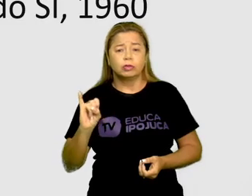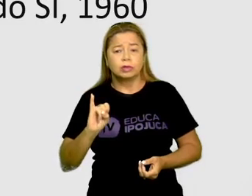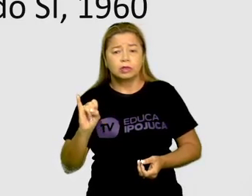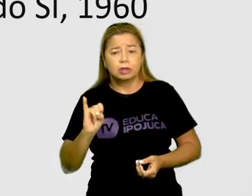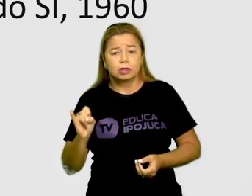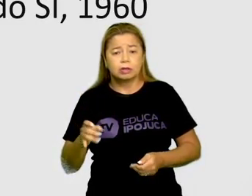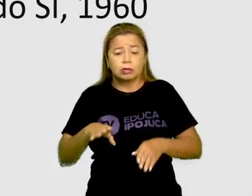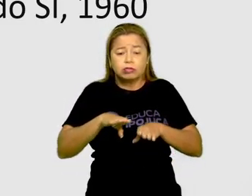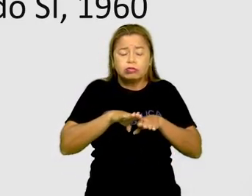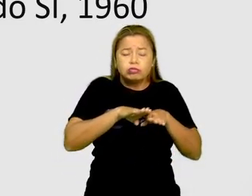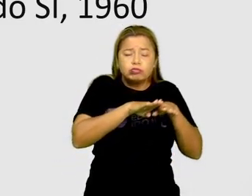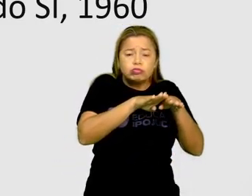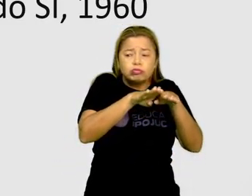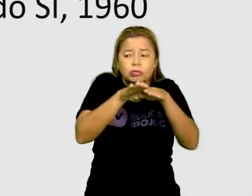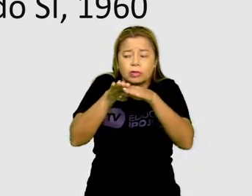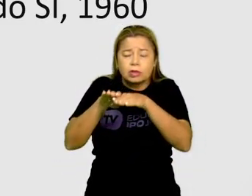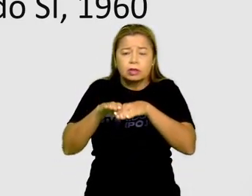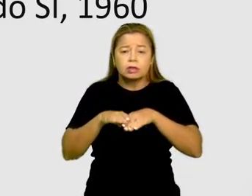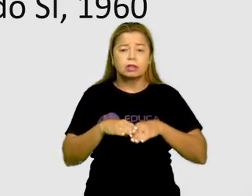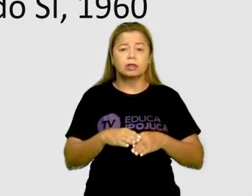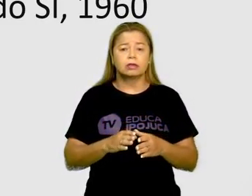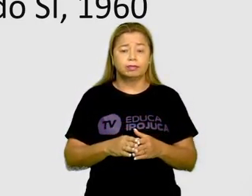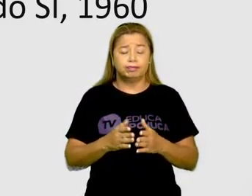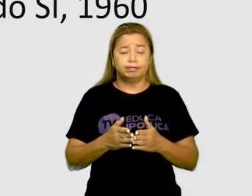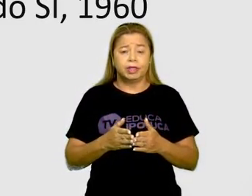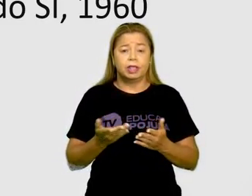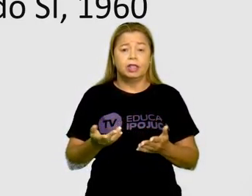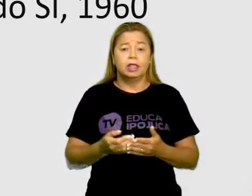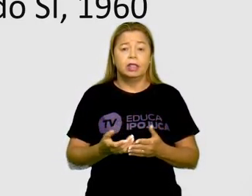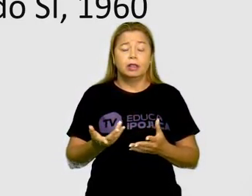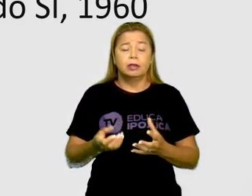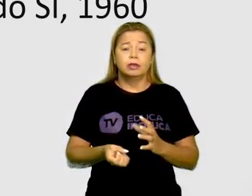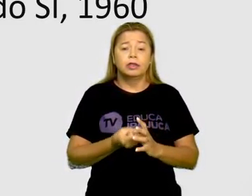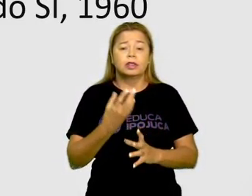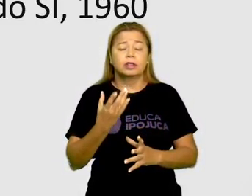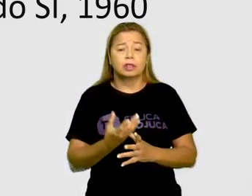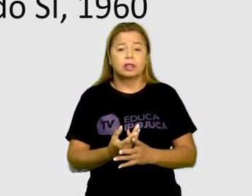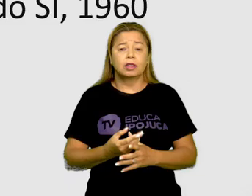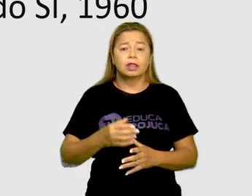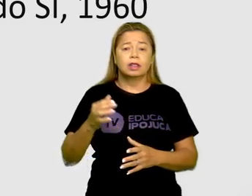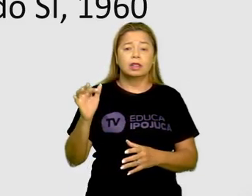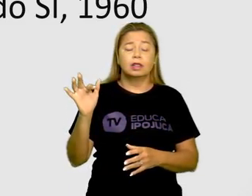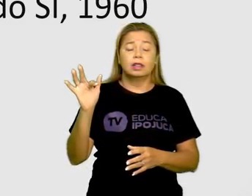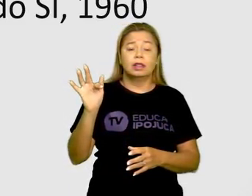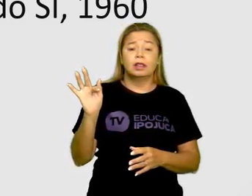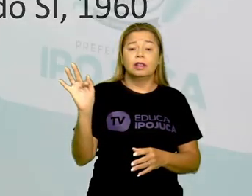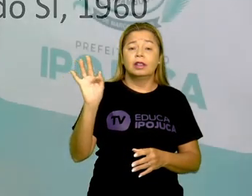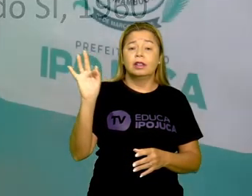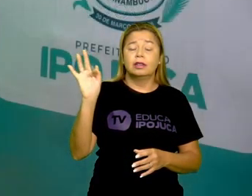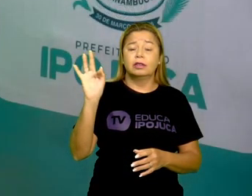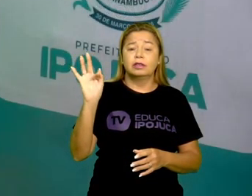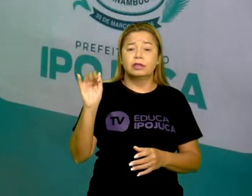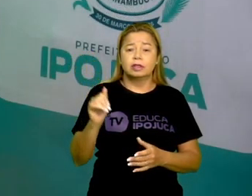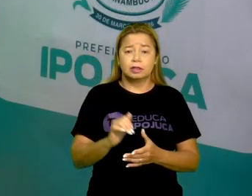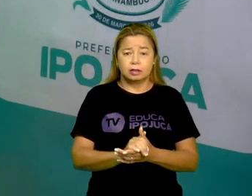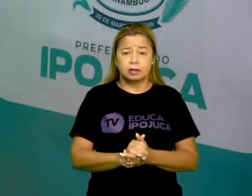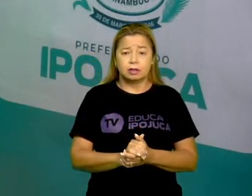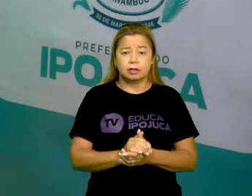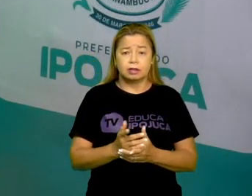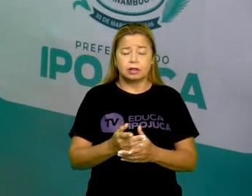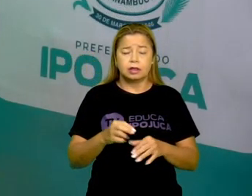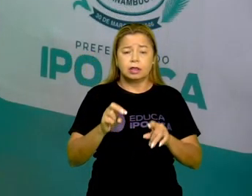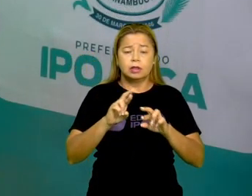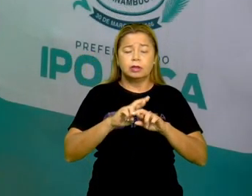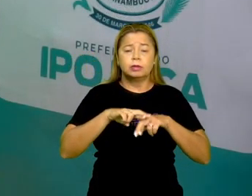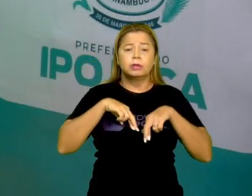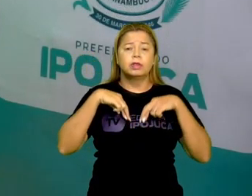medidas. Ela foi instituída na França, esse sistema padrão, no ano de 1960, numa convenção com